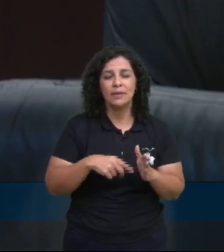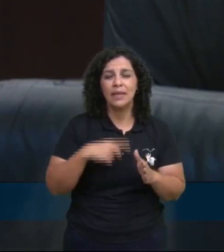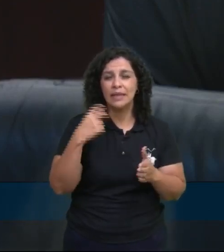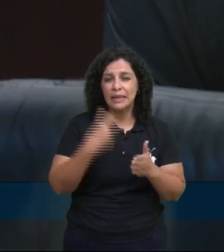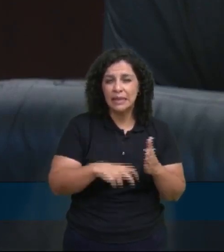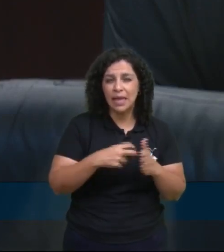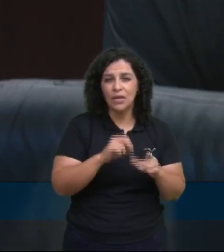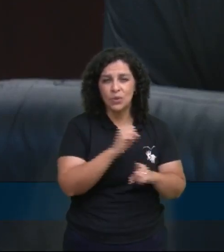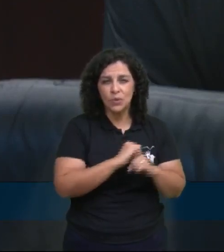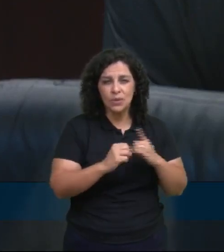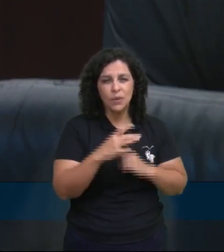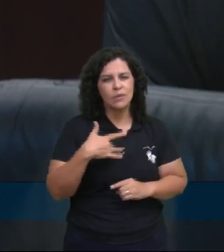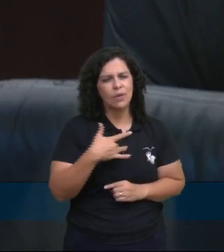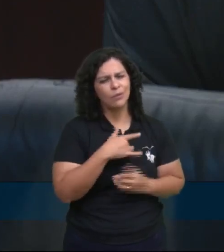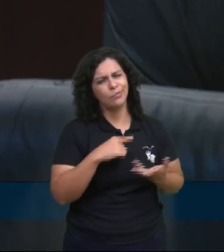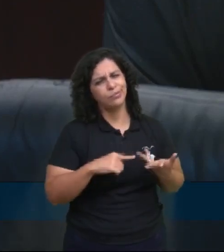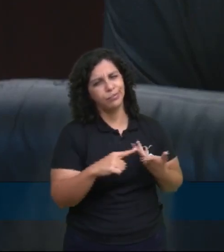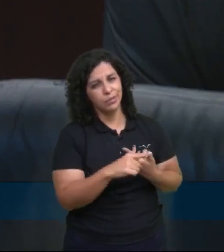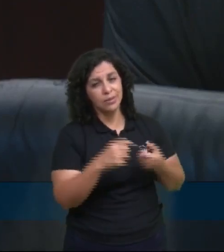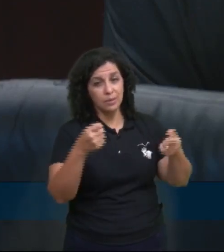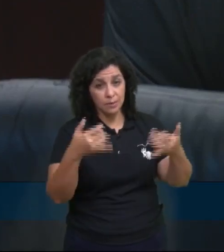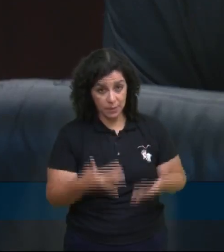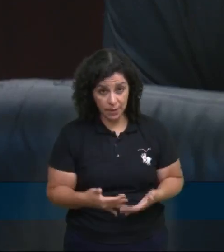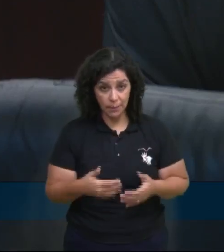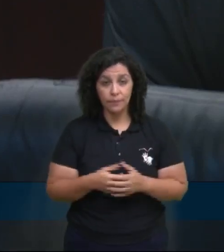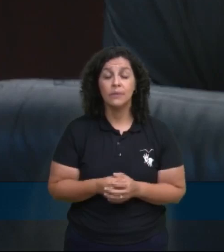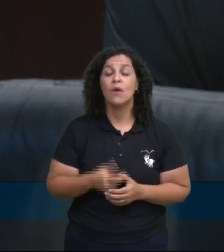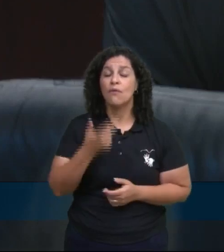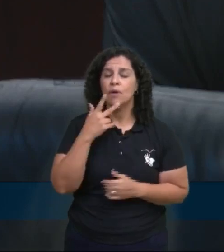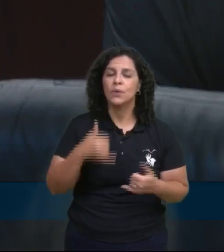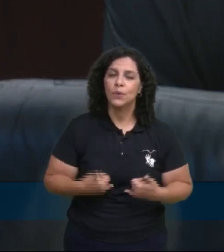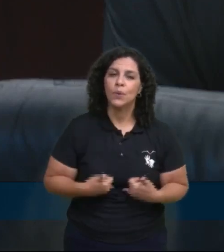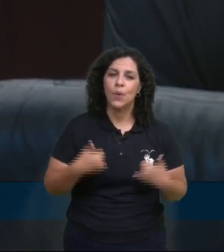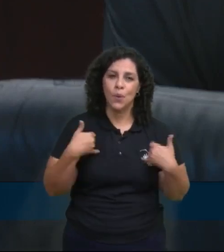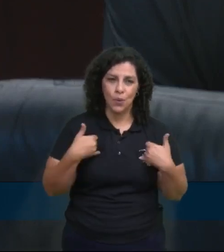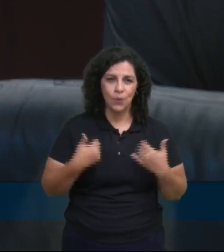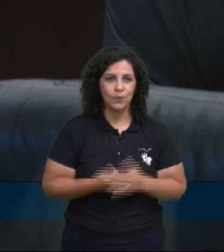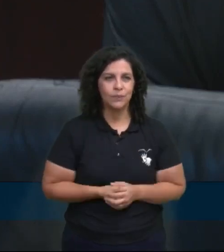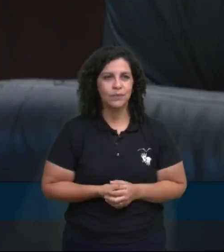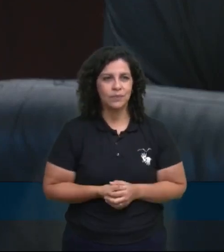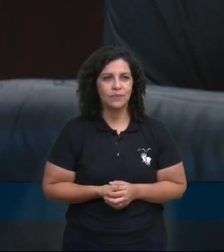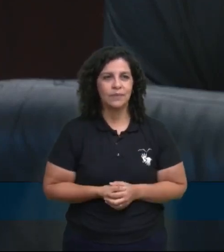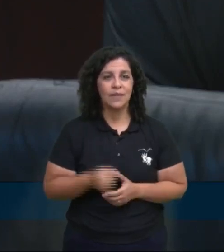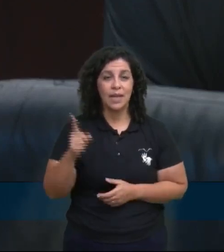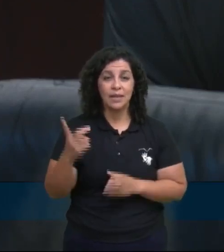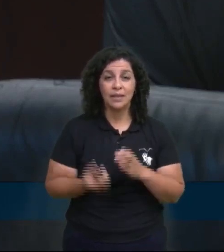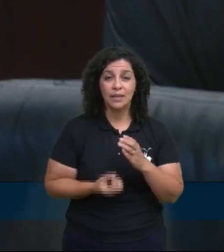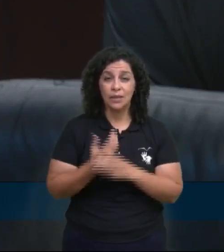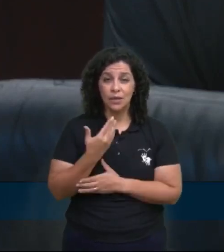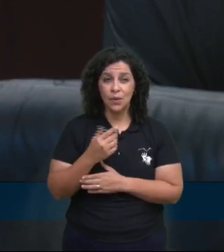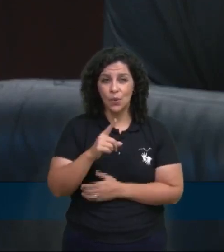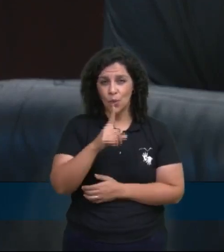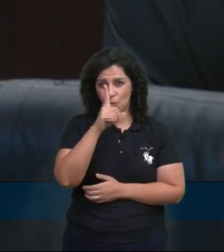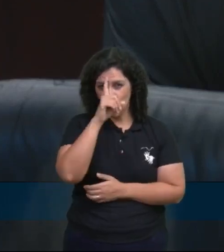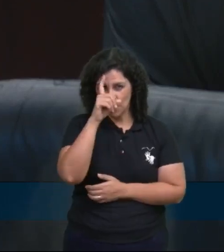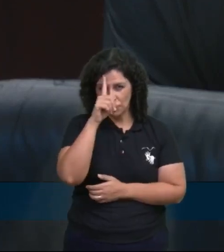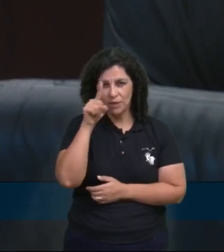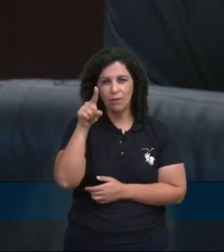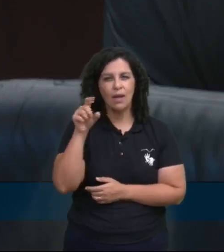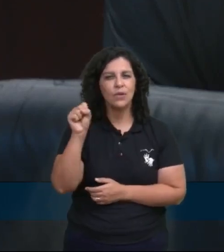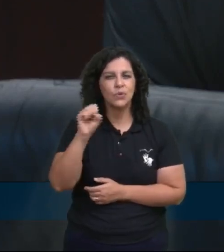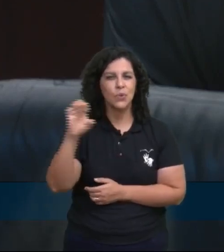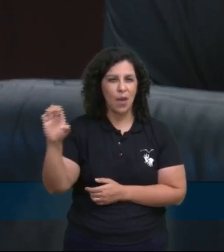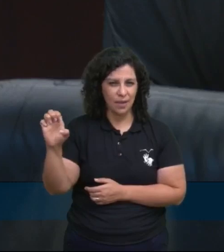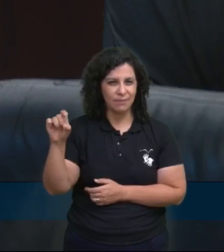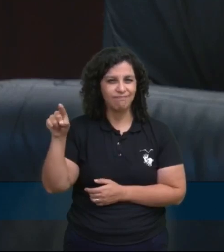social, da saúde. E aqui destacar que eu sempre falo com muito orgulho da implantação, da criação do Hospital Regional do Sudoeste,